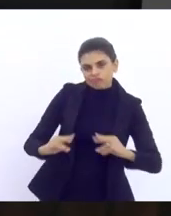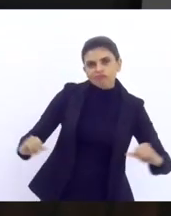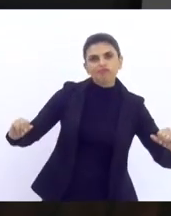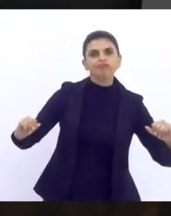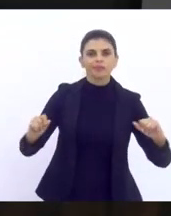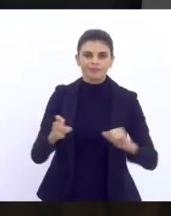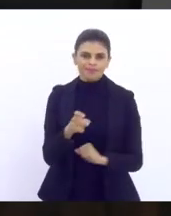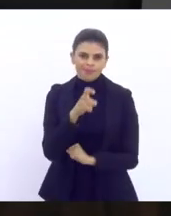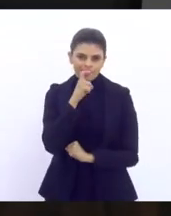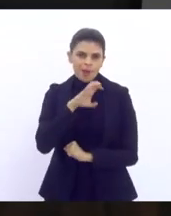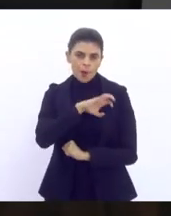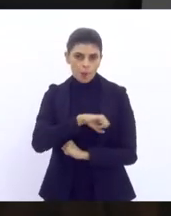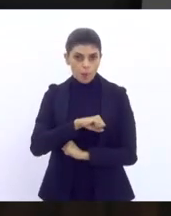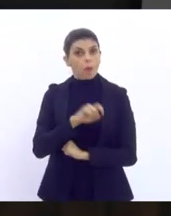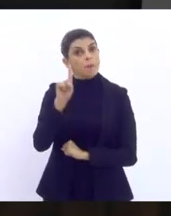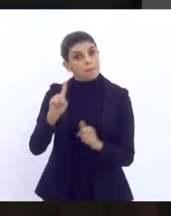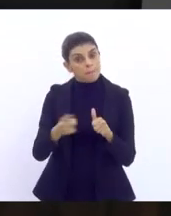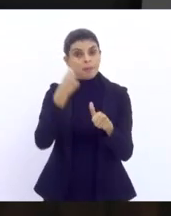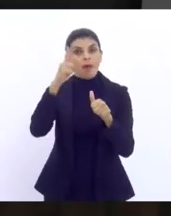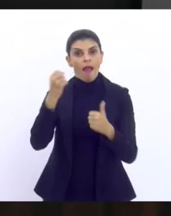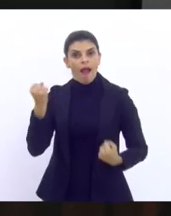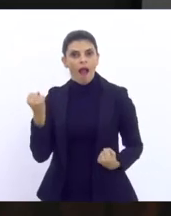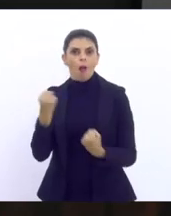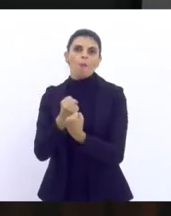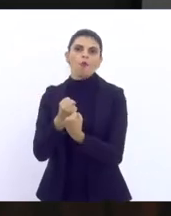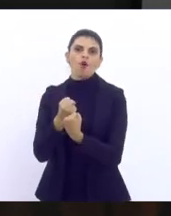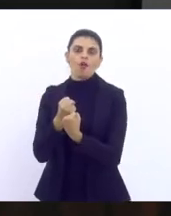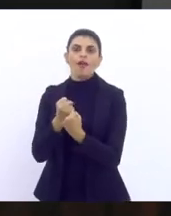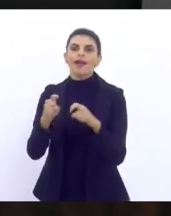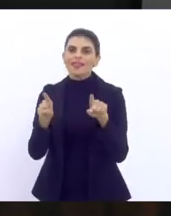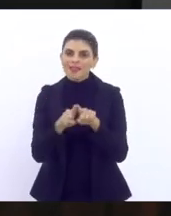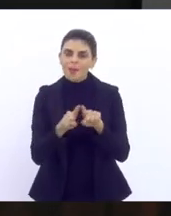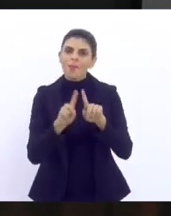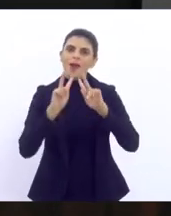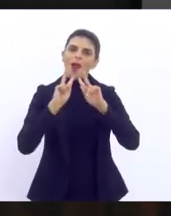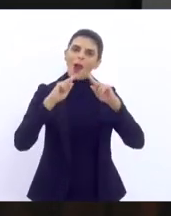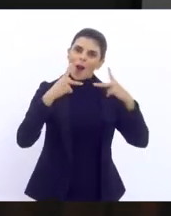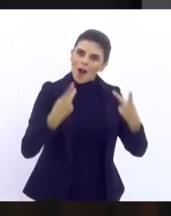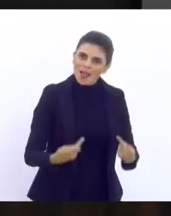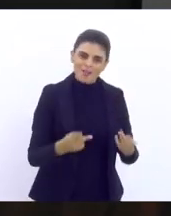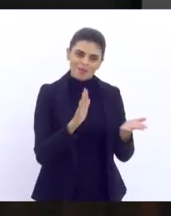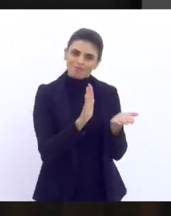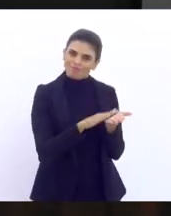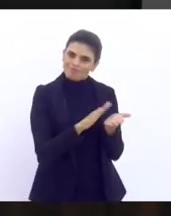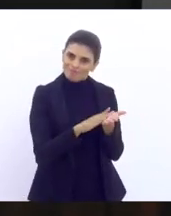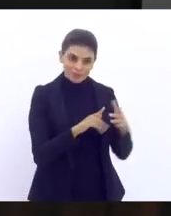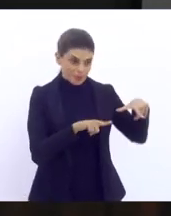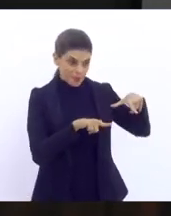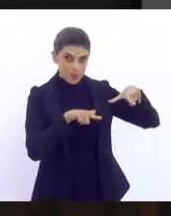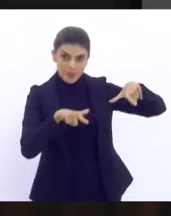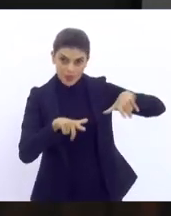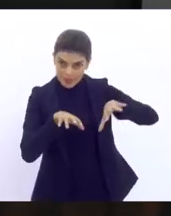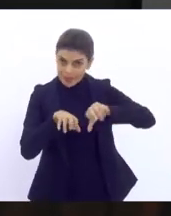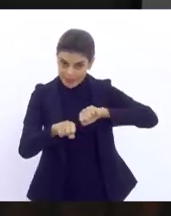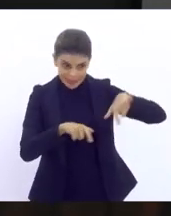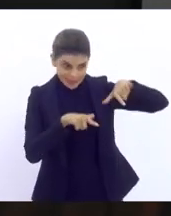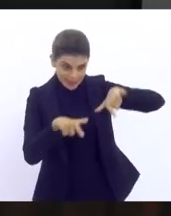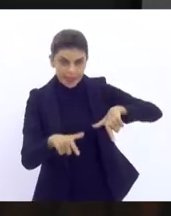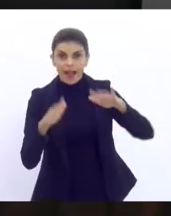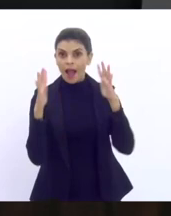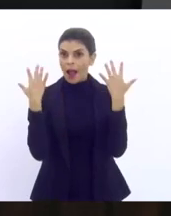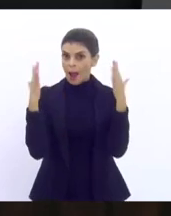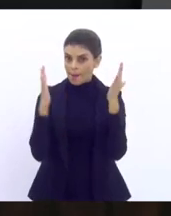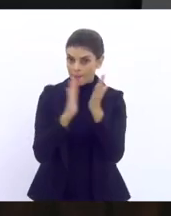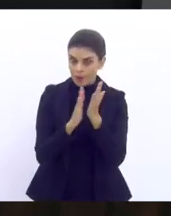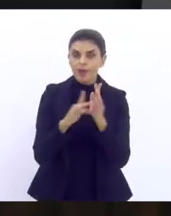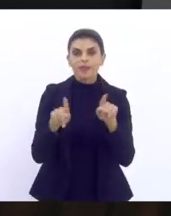E segundo, trazer esse reconhecimento das moções de aplausos, como também na medalha Tiradentes, que é uma das